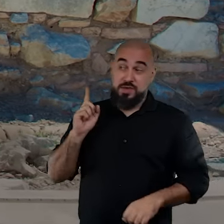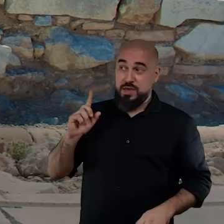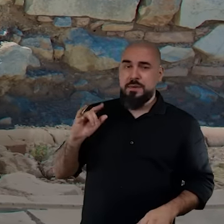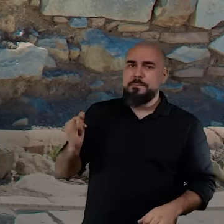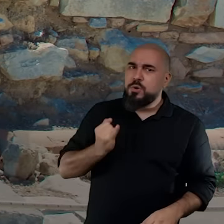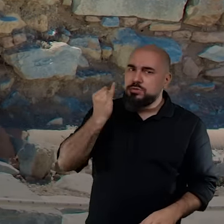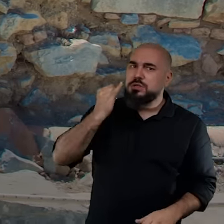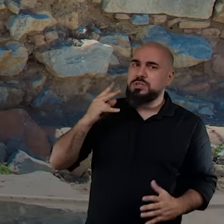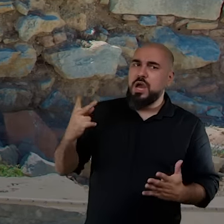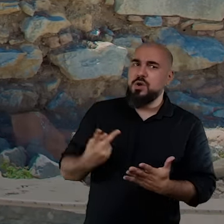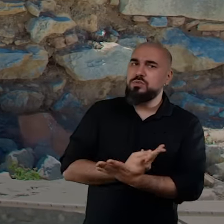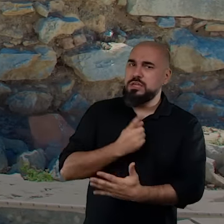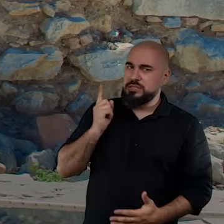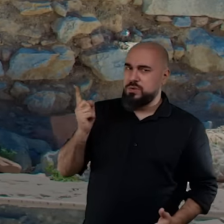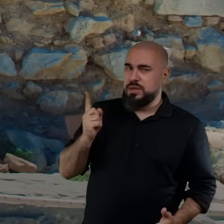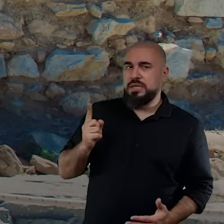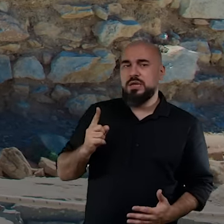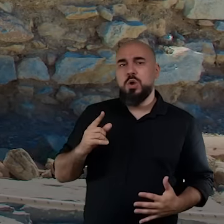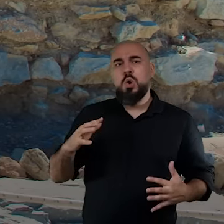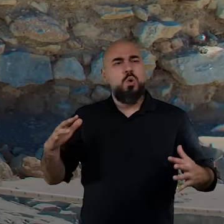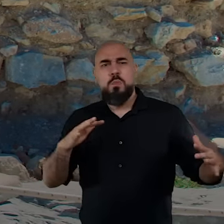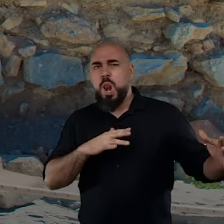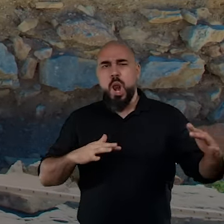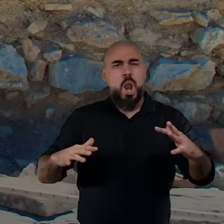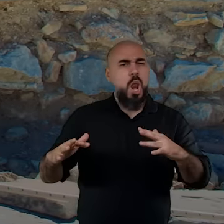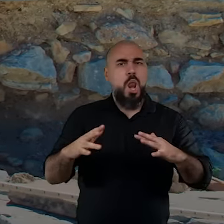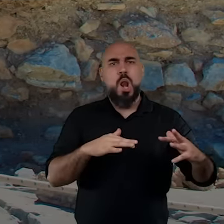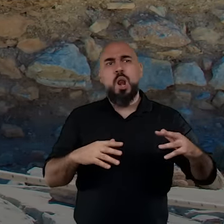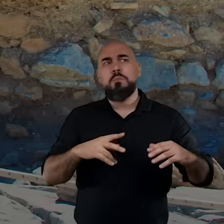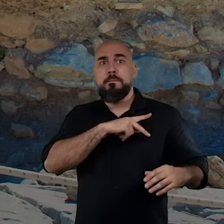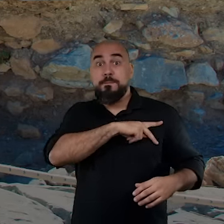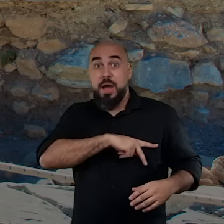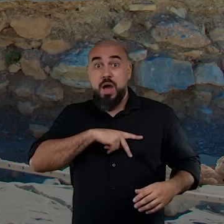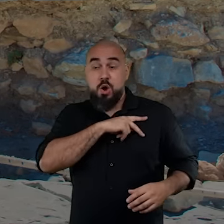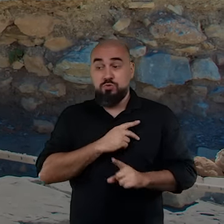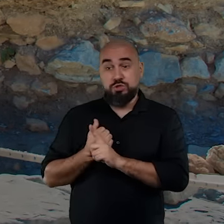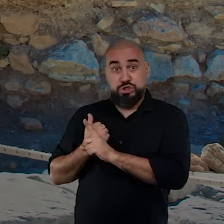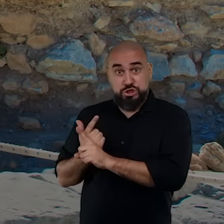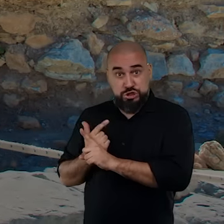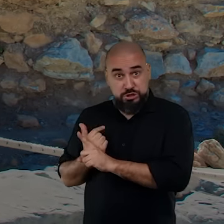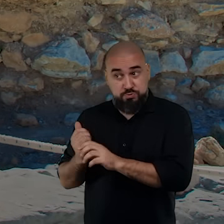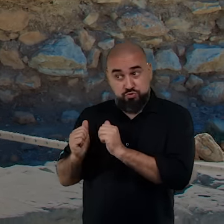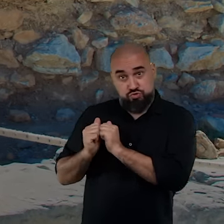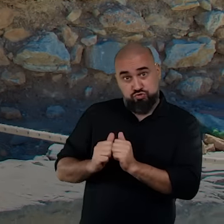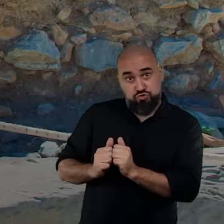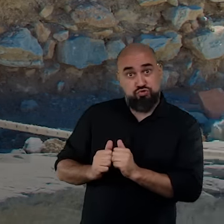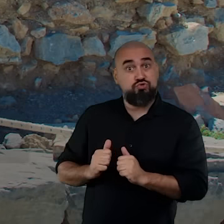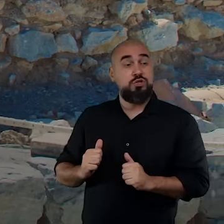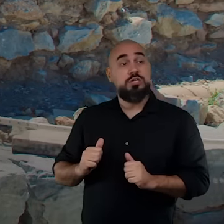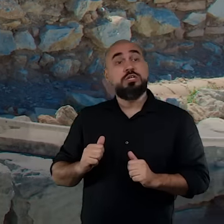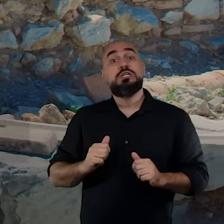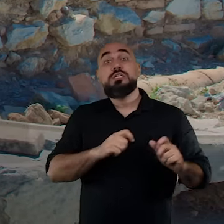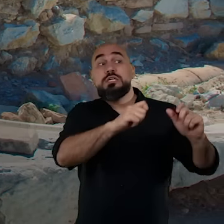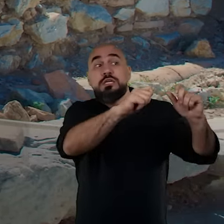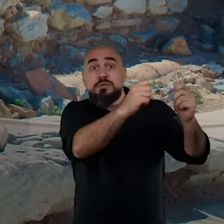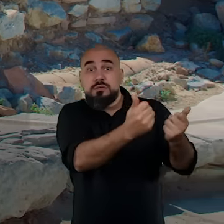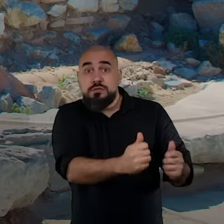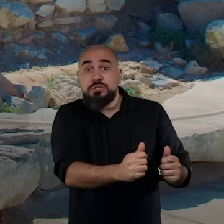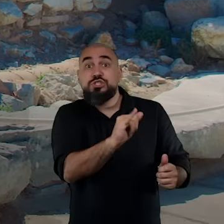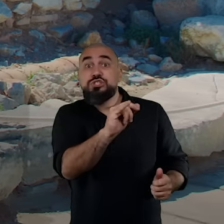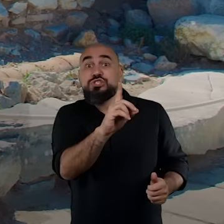nesse teatro, um tumulto envolvendo o apóstolo Paulo, os seus discípulos e o culto da deusa Artemis